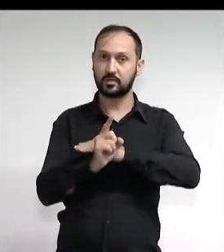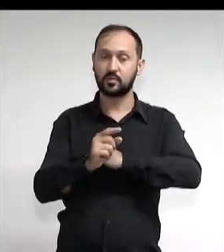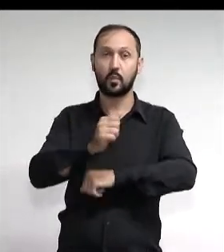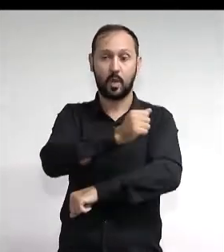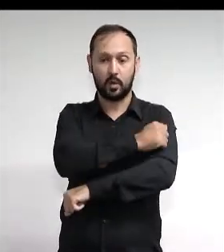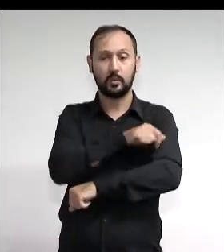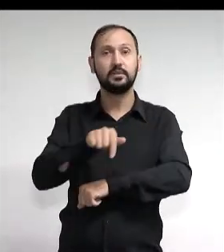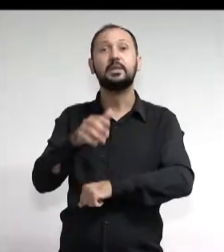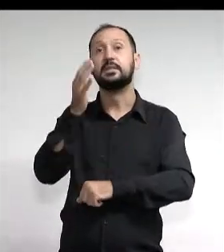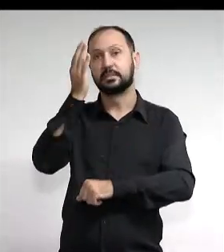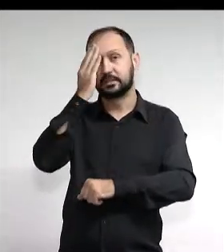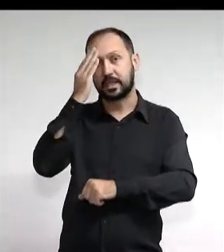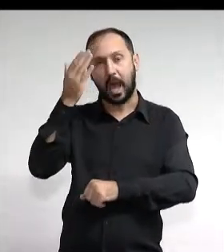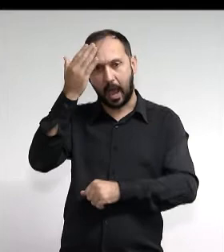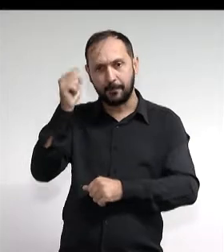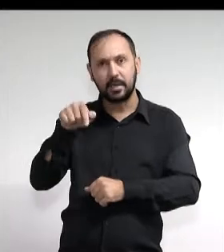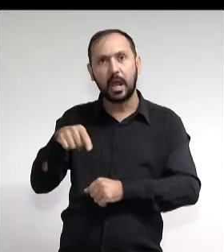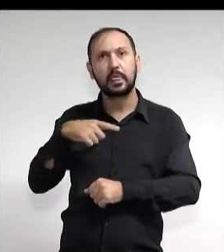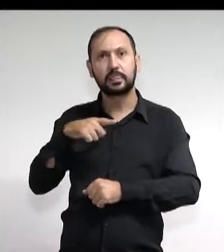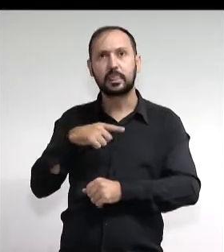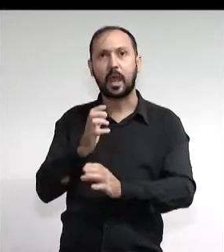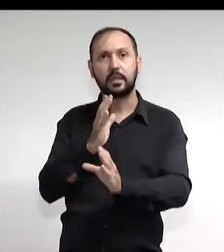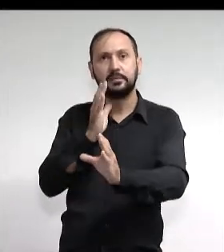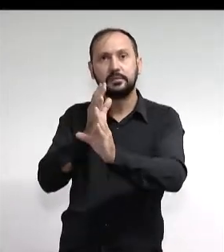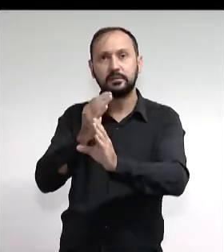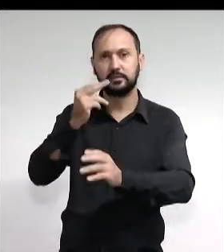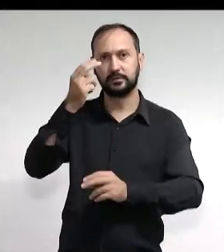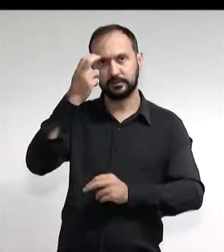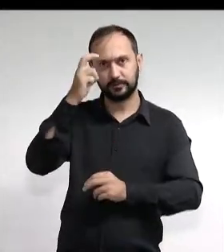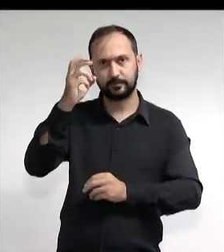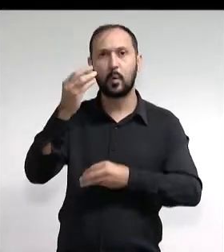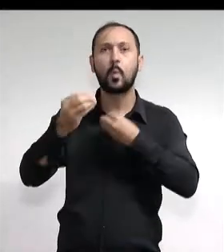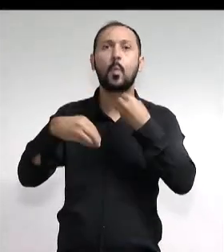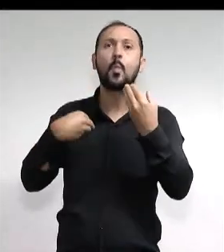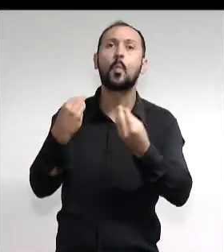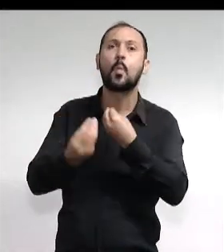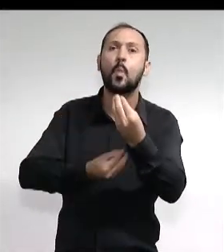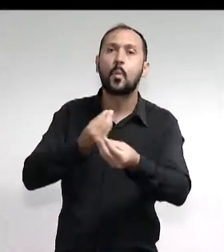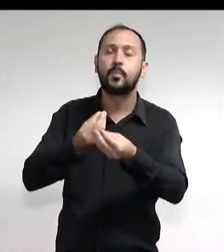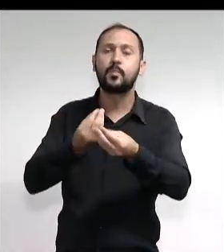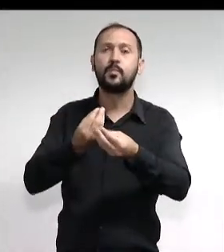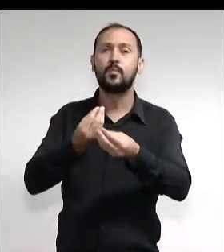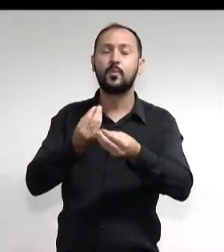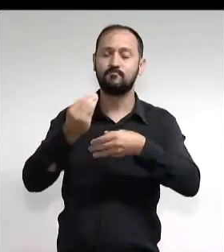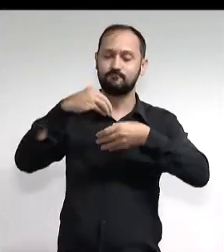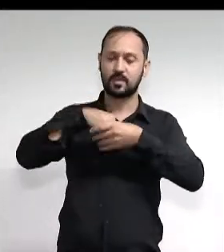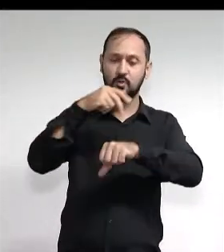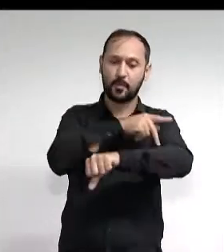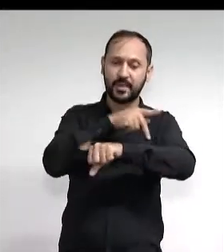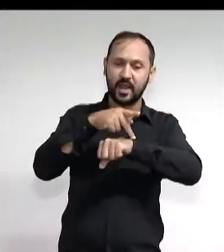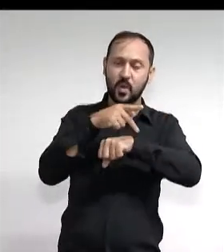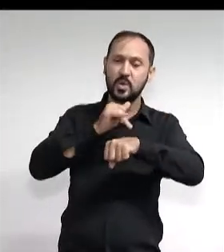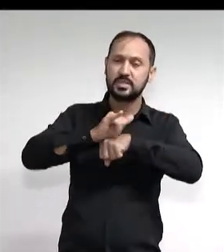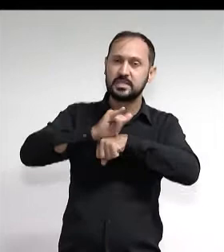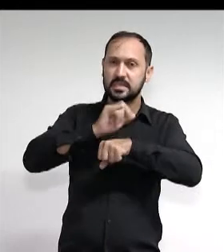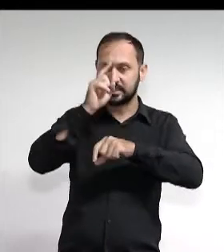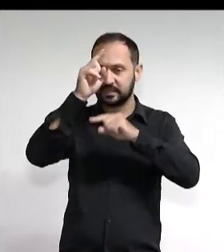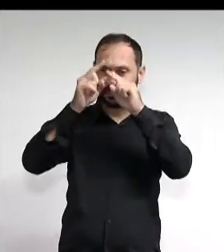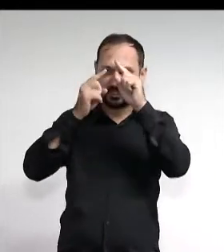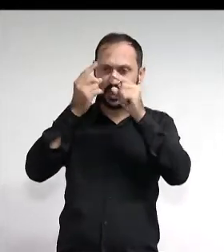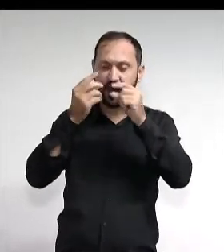um estudante já identificado com altas habilidades, que estratégias